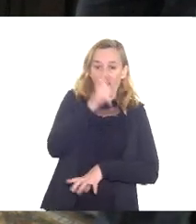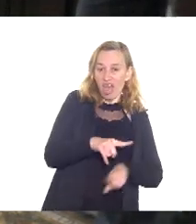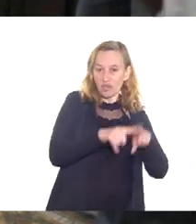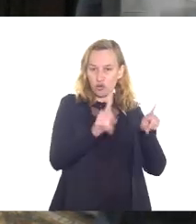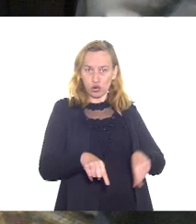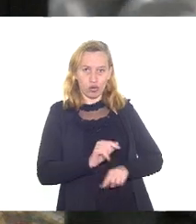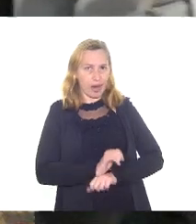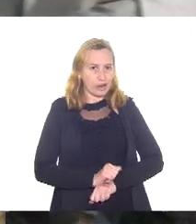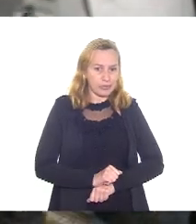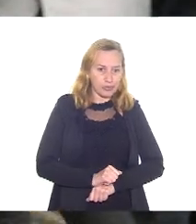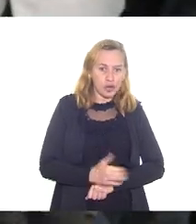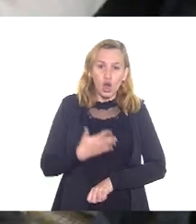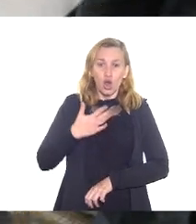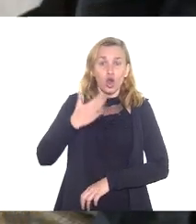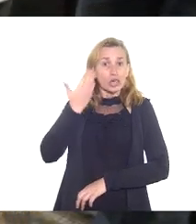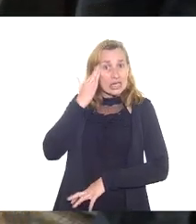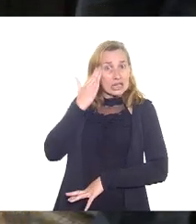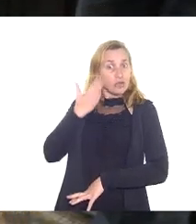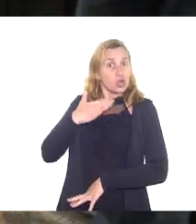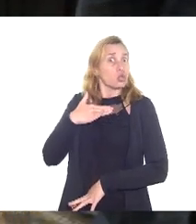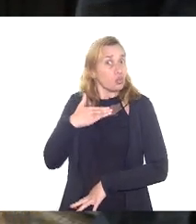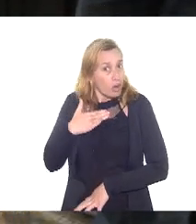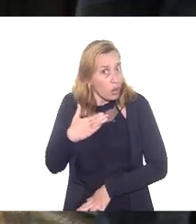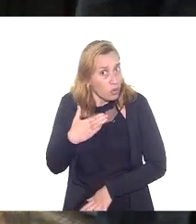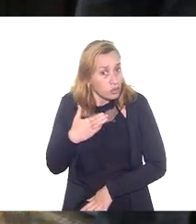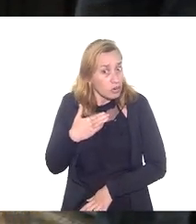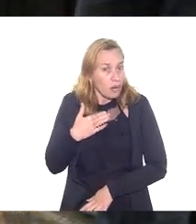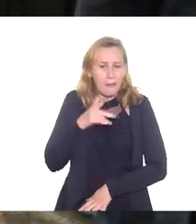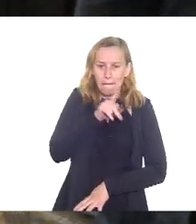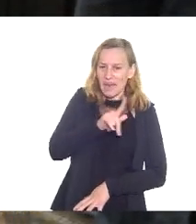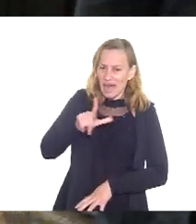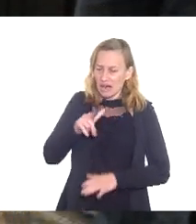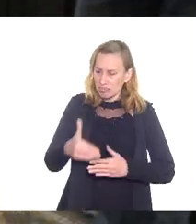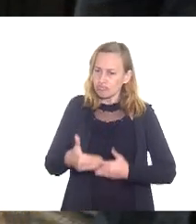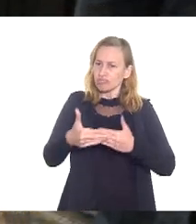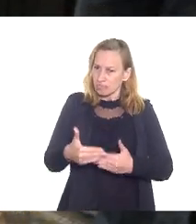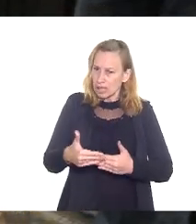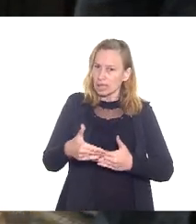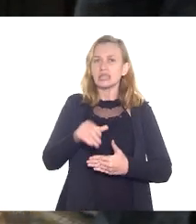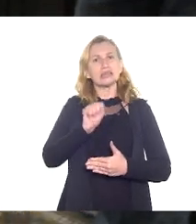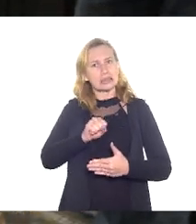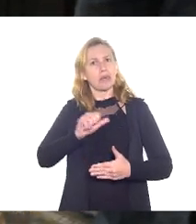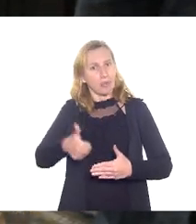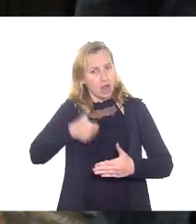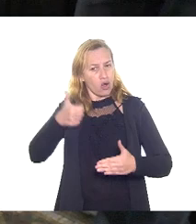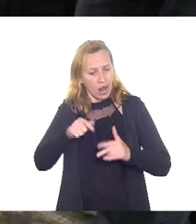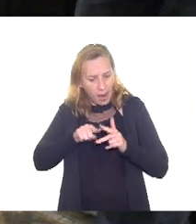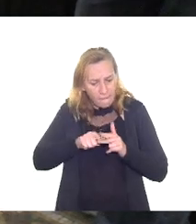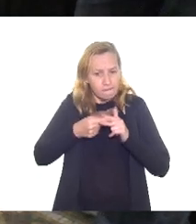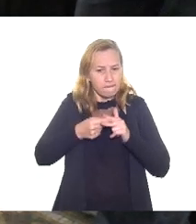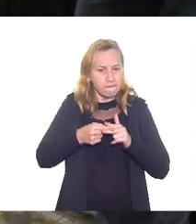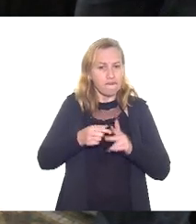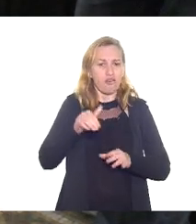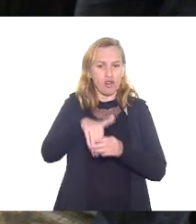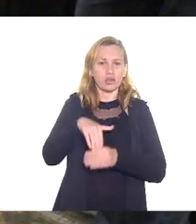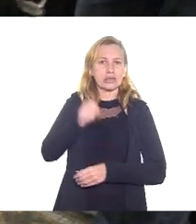funcionário. No meu entendimento, eu acho que o PL avança, precisa melhorar. Por isso, meu voto é